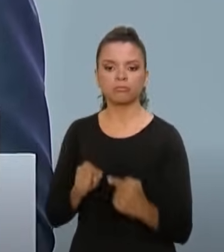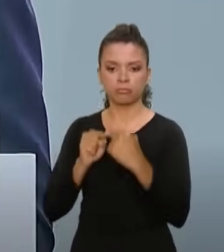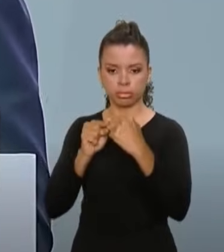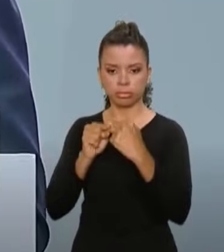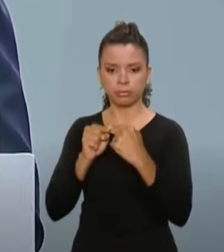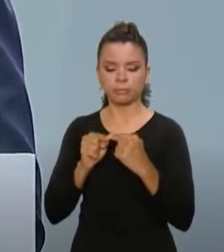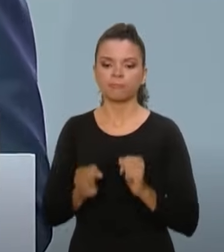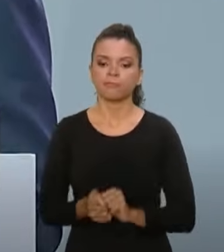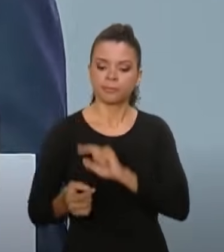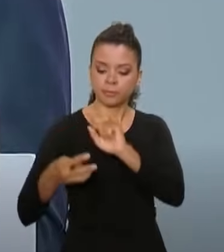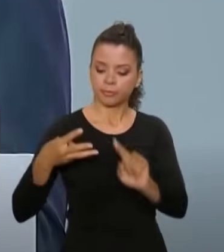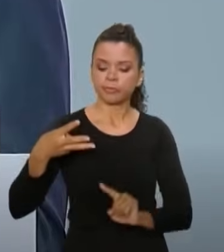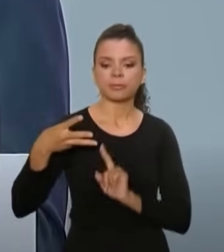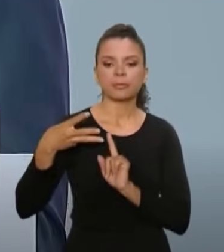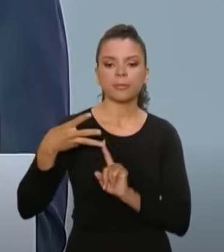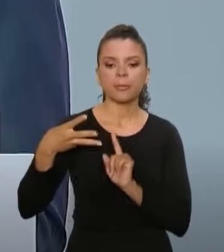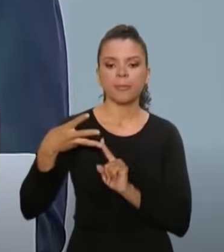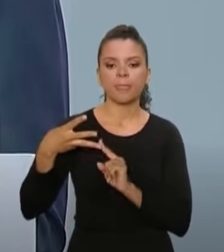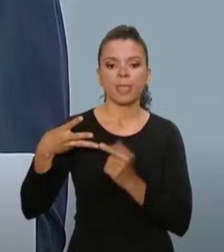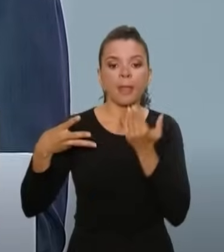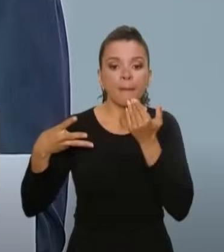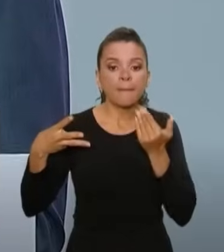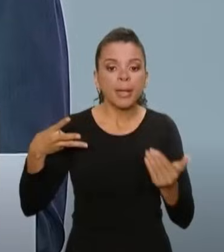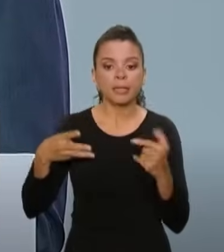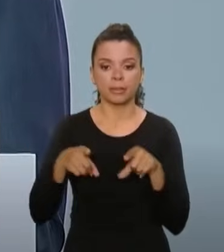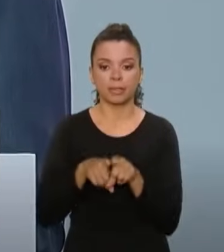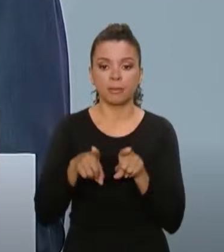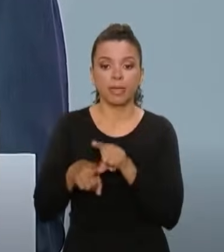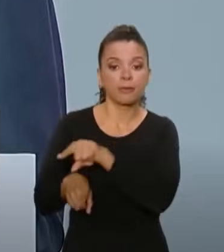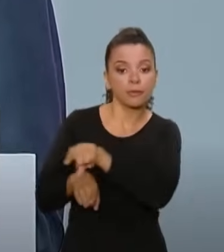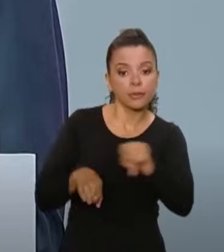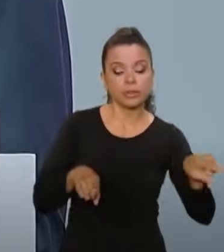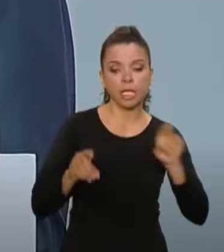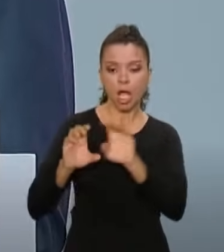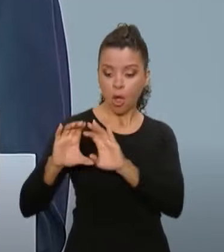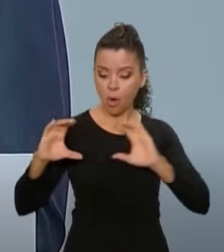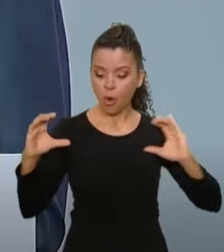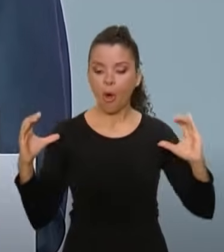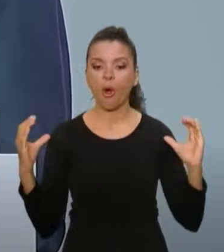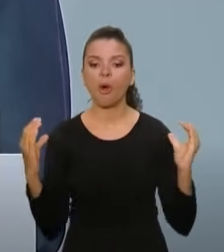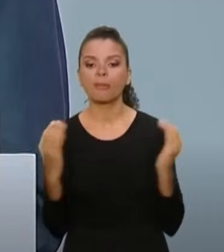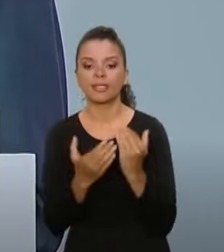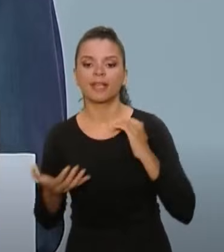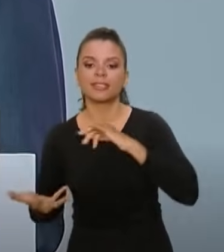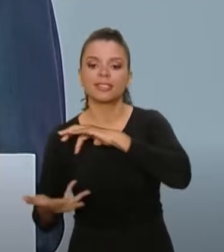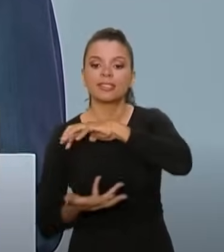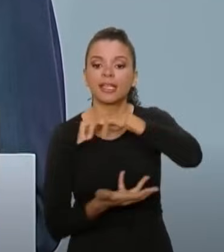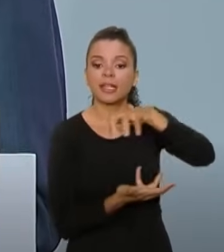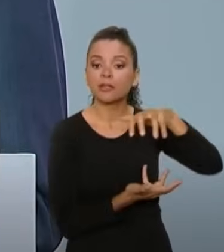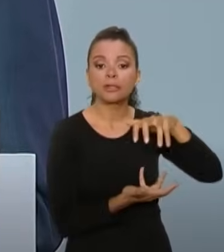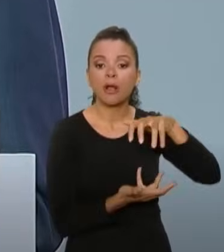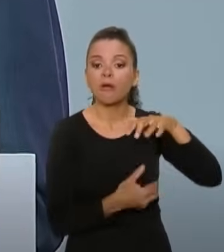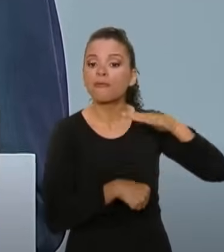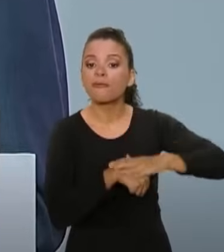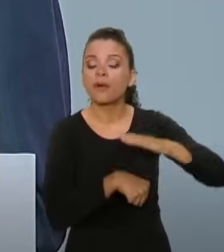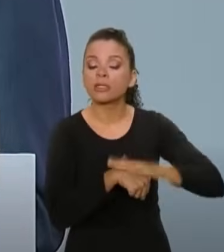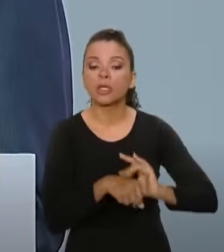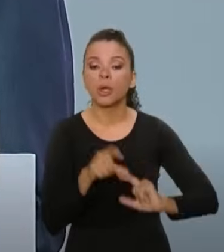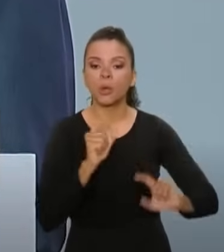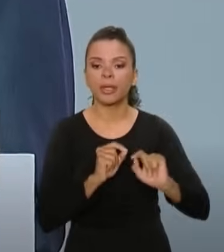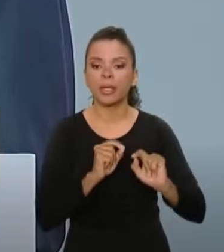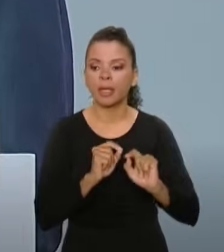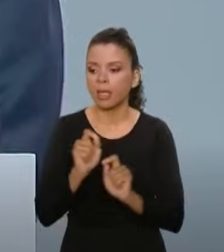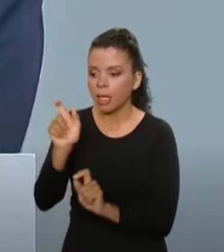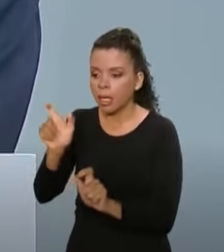convoca a comunidade internacional a colocar as pessoas no centro da agenda climática. O aquecimento